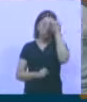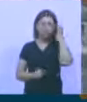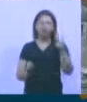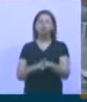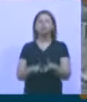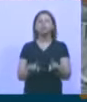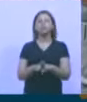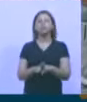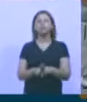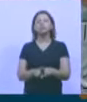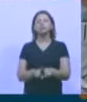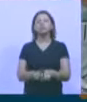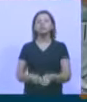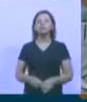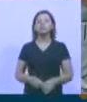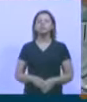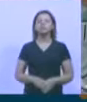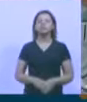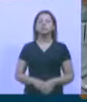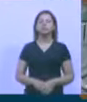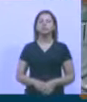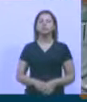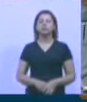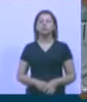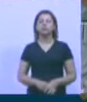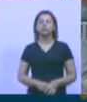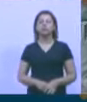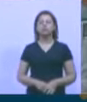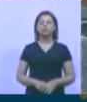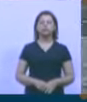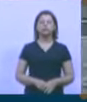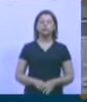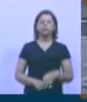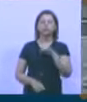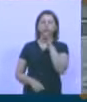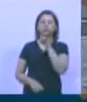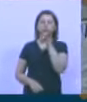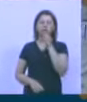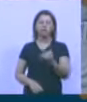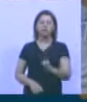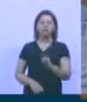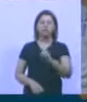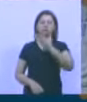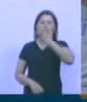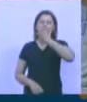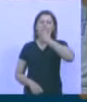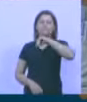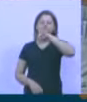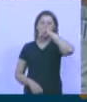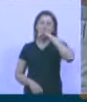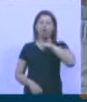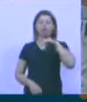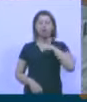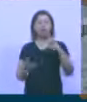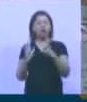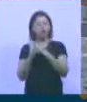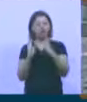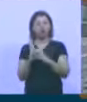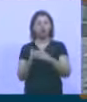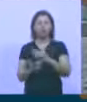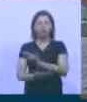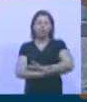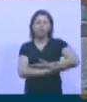the child that is born to them may have AIDS. Por exemplo, se o pai tem AIDS, a criança que